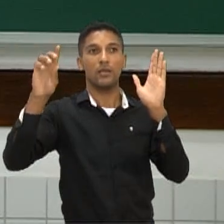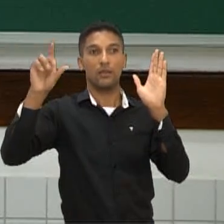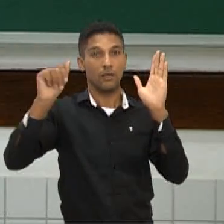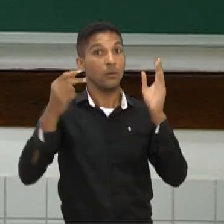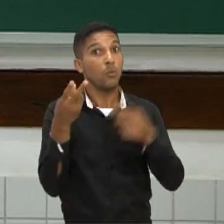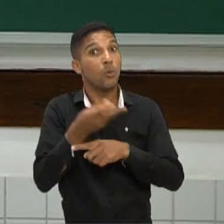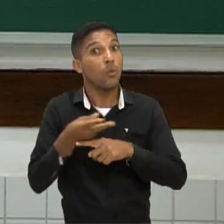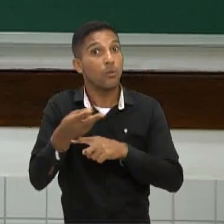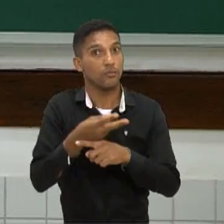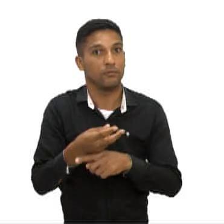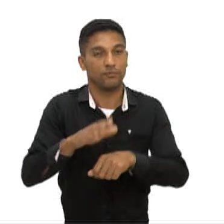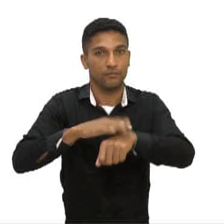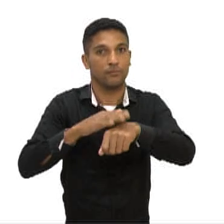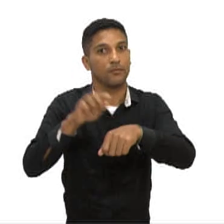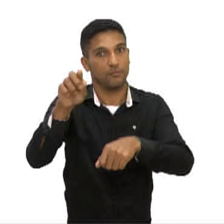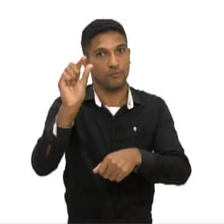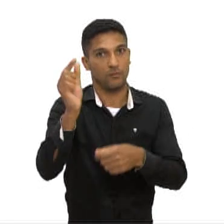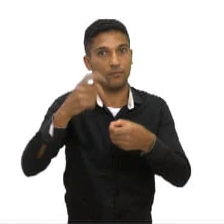pouco eu volto.